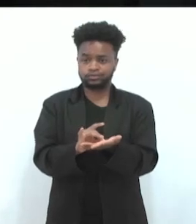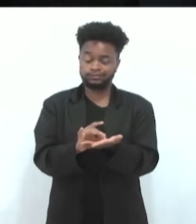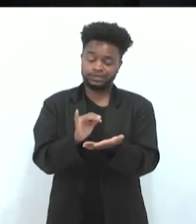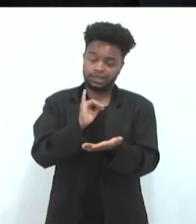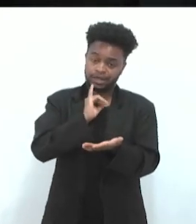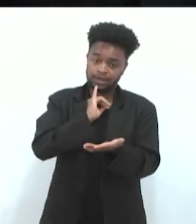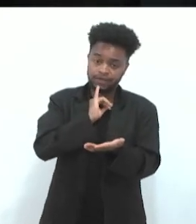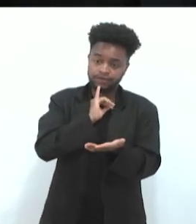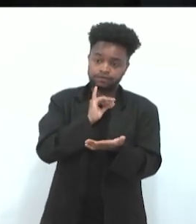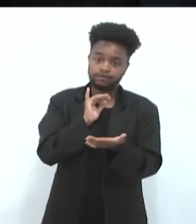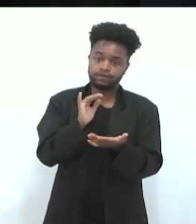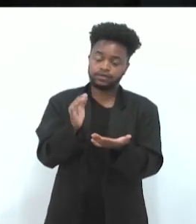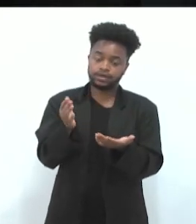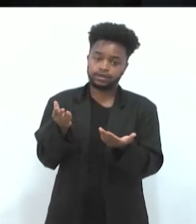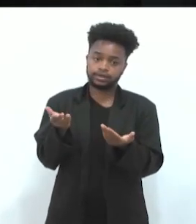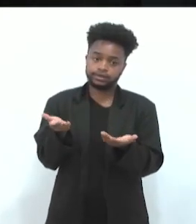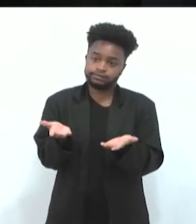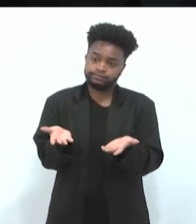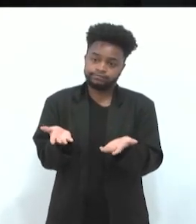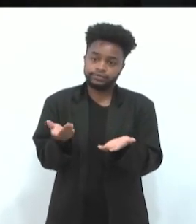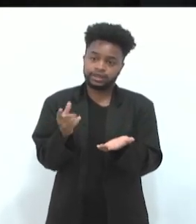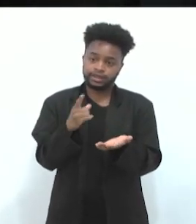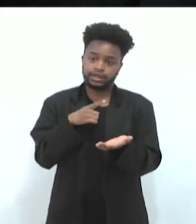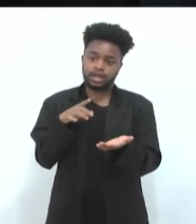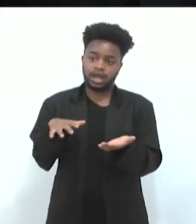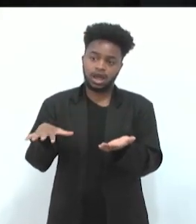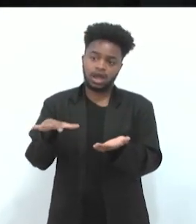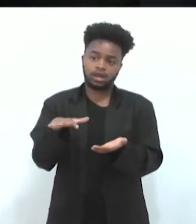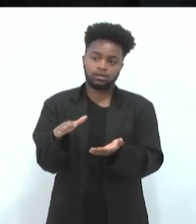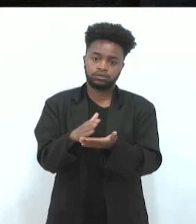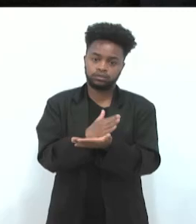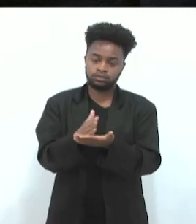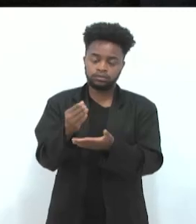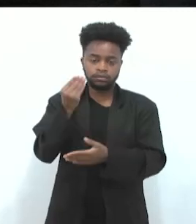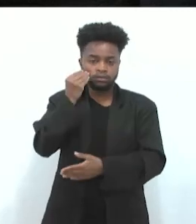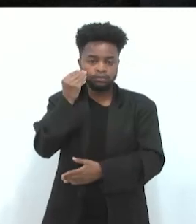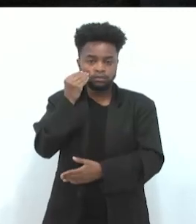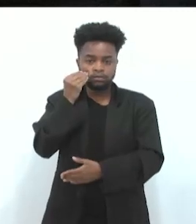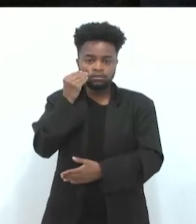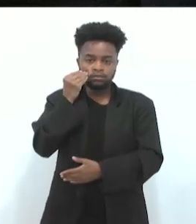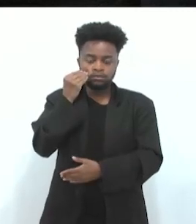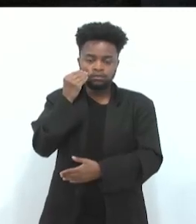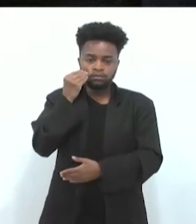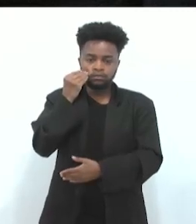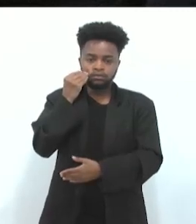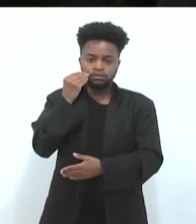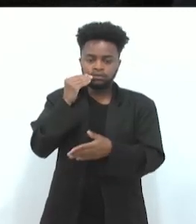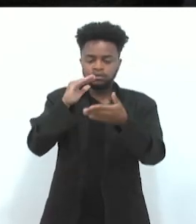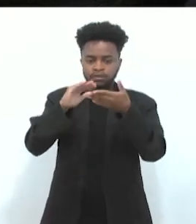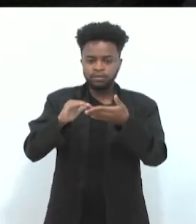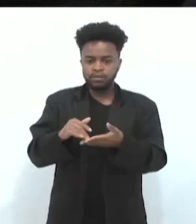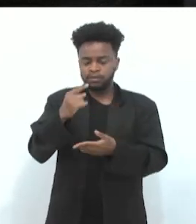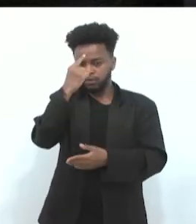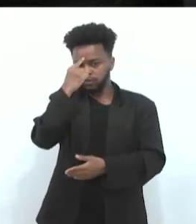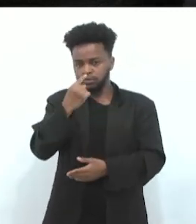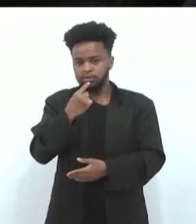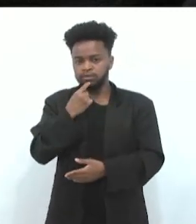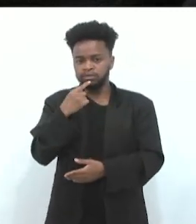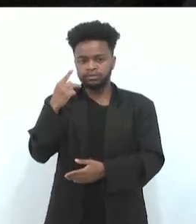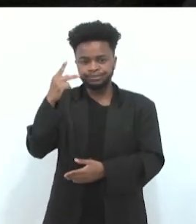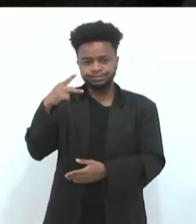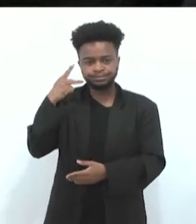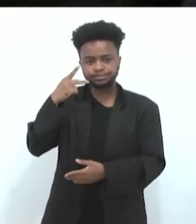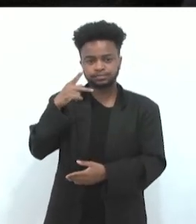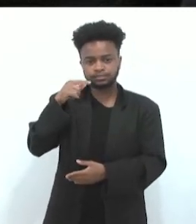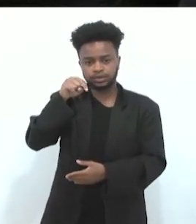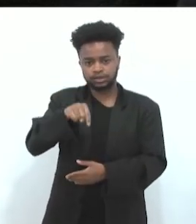infelizmente, tem setores ainda que tentam, a todo custo, desconstruir a imagem do parlamento É isso, Chico. do Estado